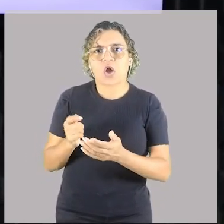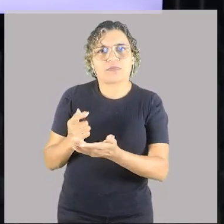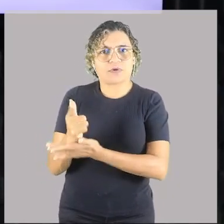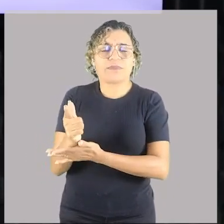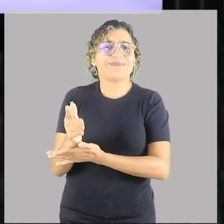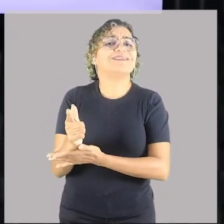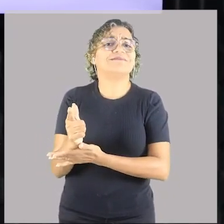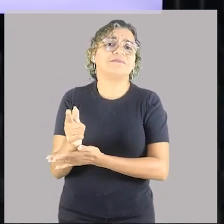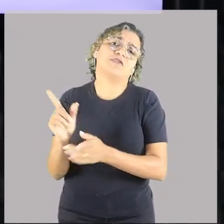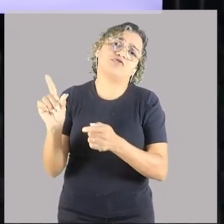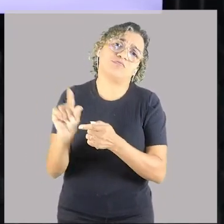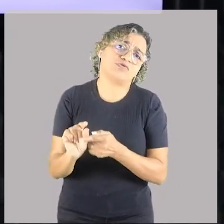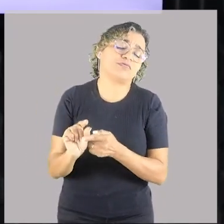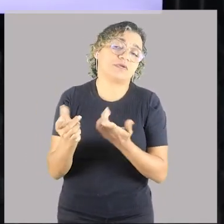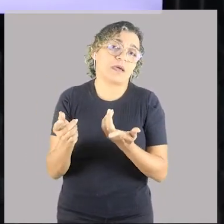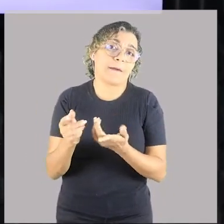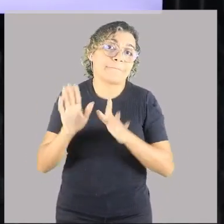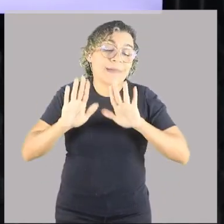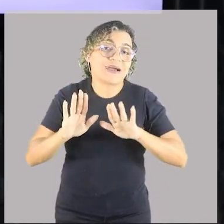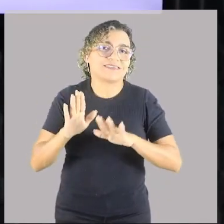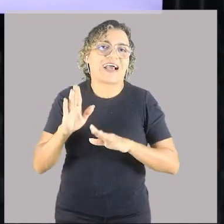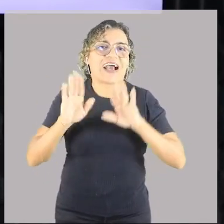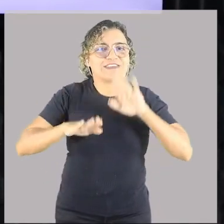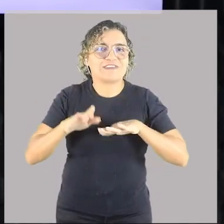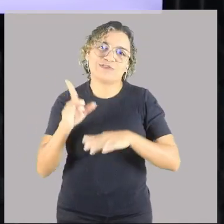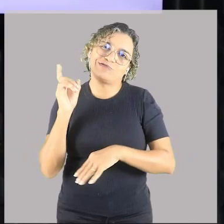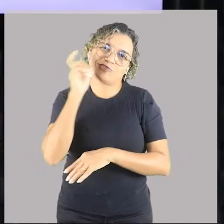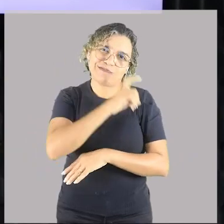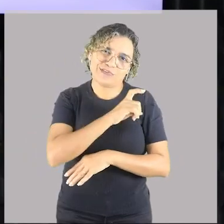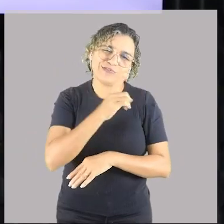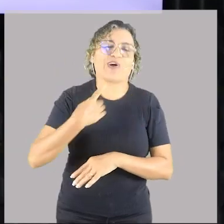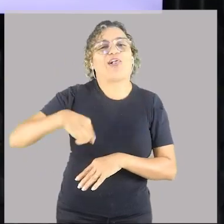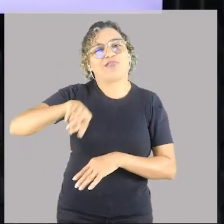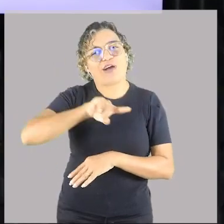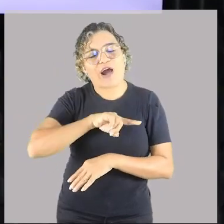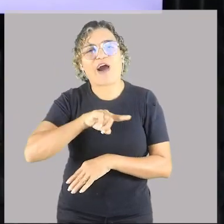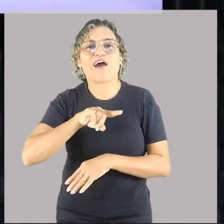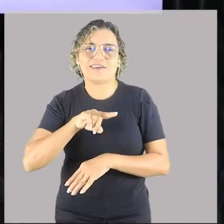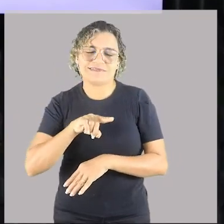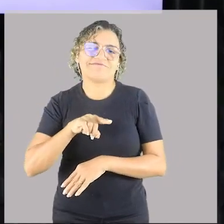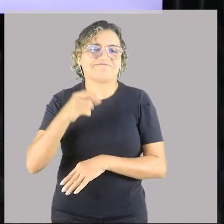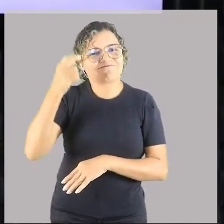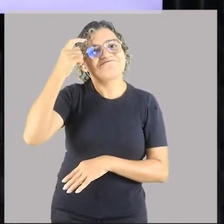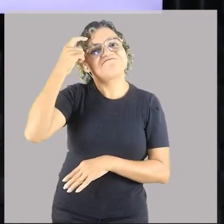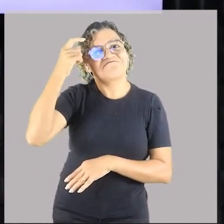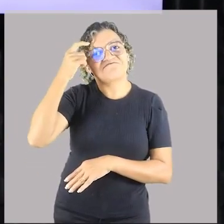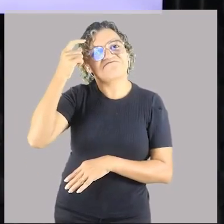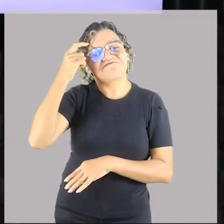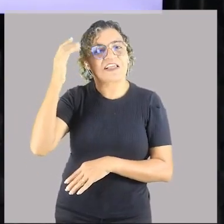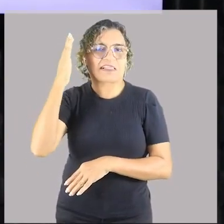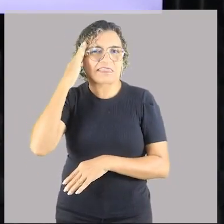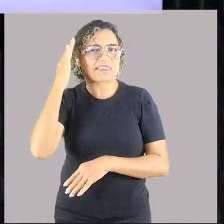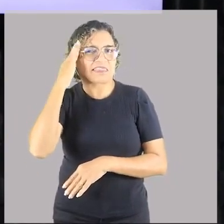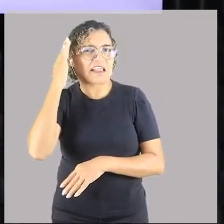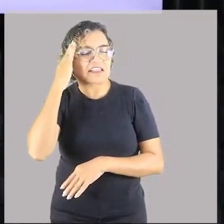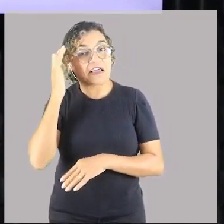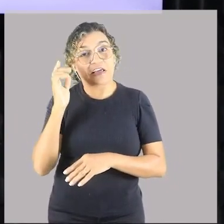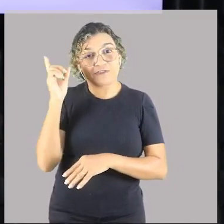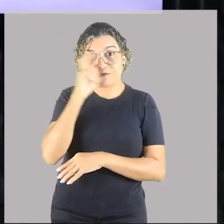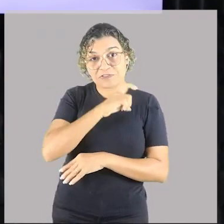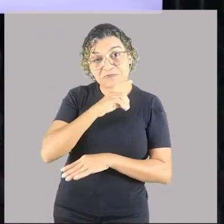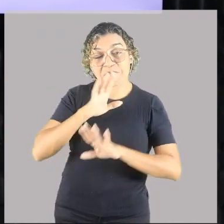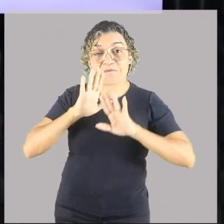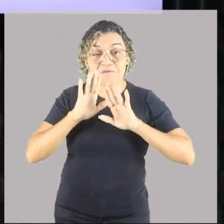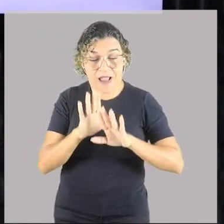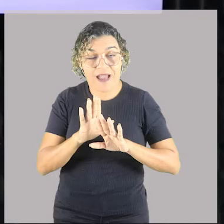o consumo, ela é meio complicado. Isso, nós somos aqui bem cientes relacionados a esse tópico.